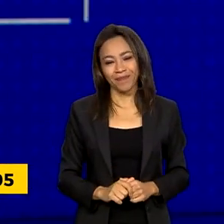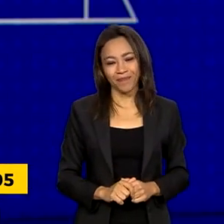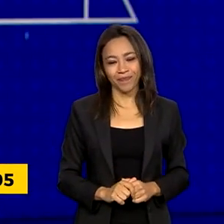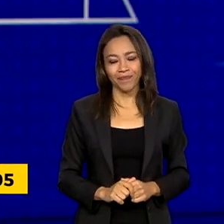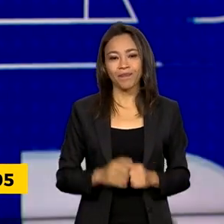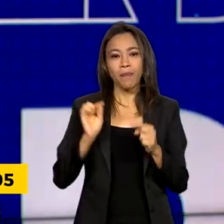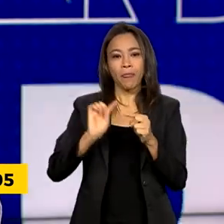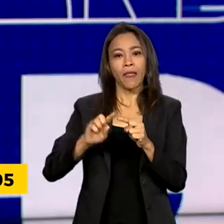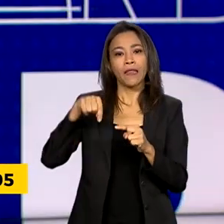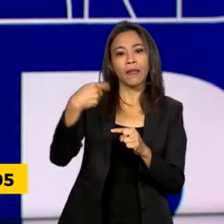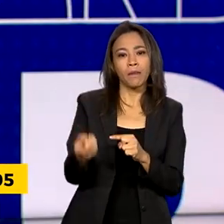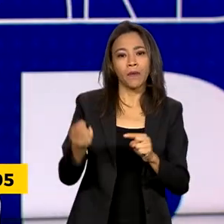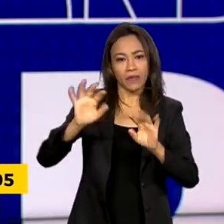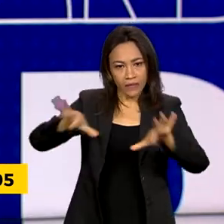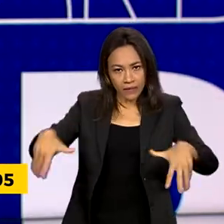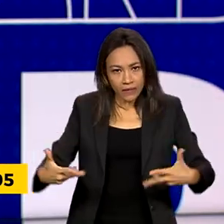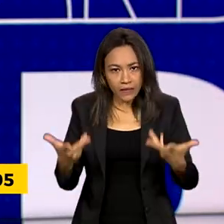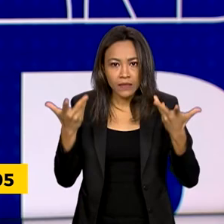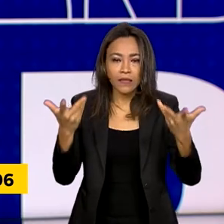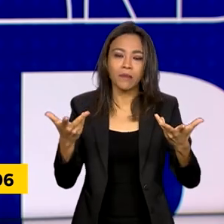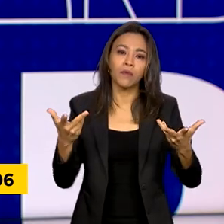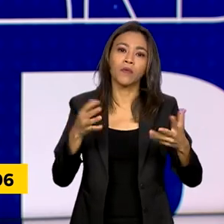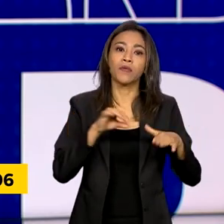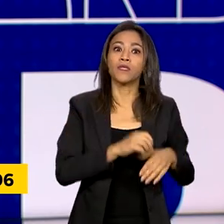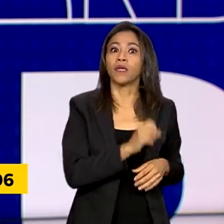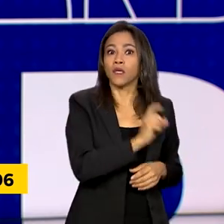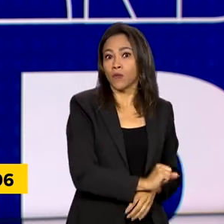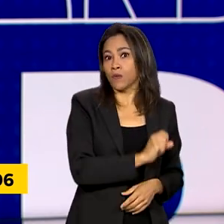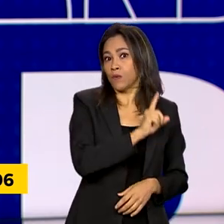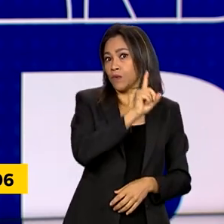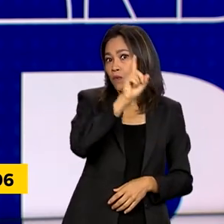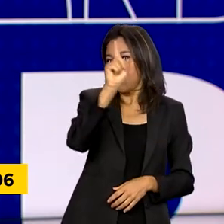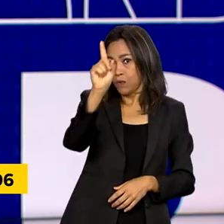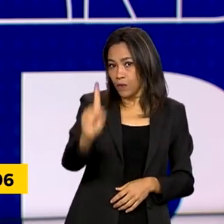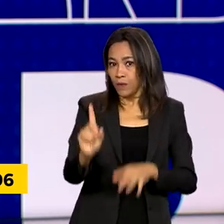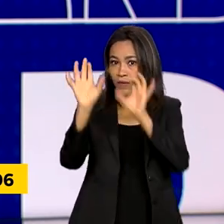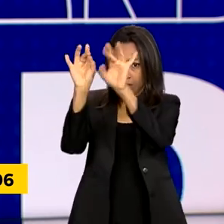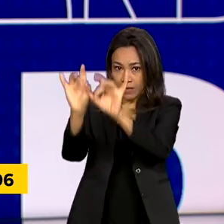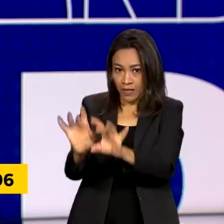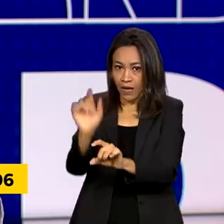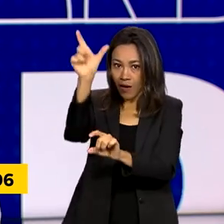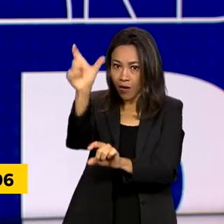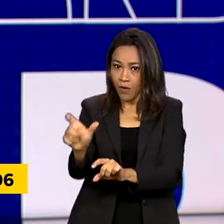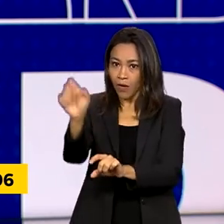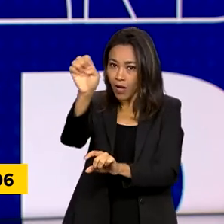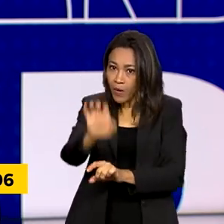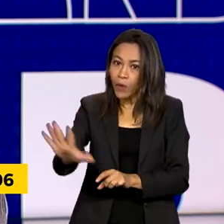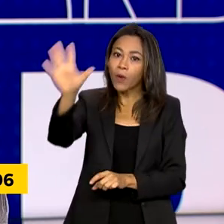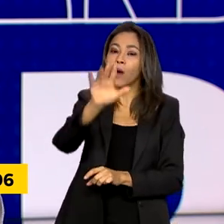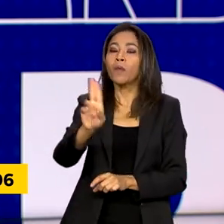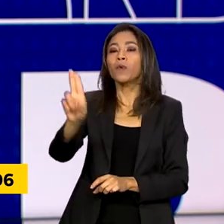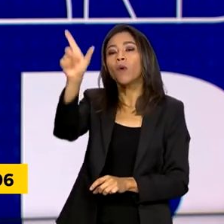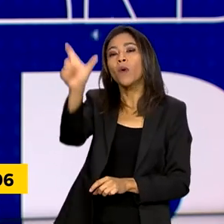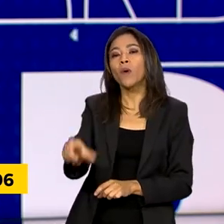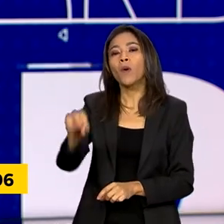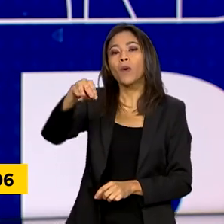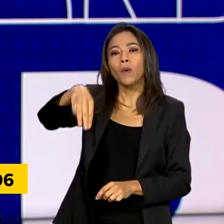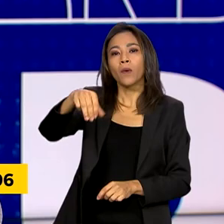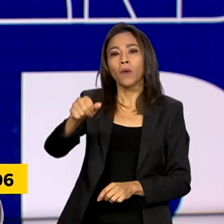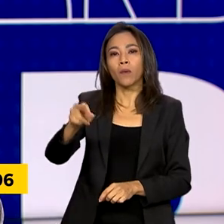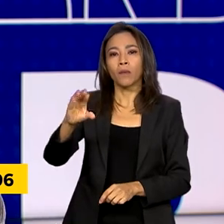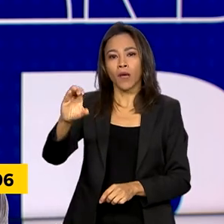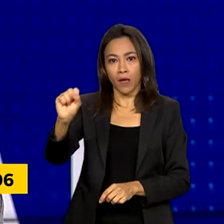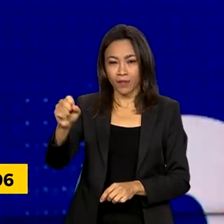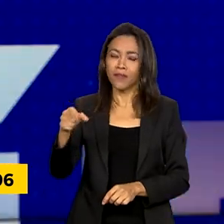Depois da cerimônia, o enviado especial da TV Brasil à Europa, Marcos Uchoa, teve uma conversa descontraída com os presidentes